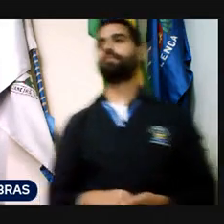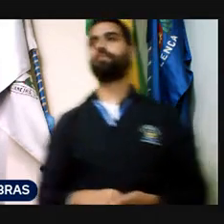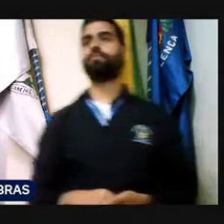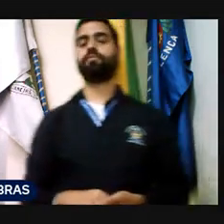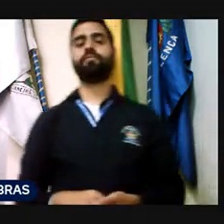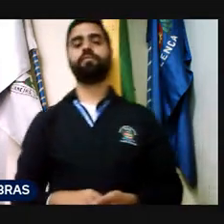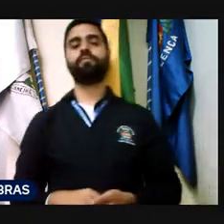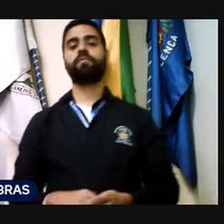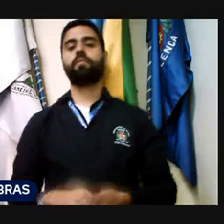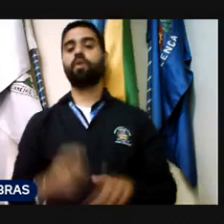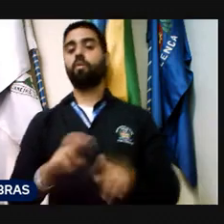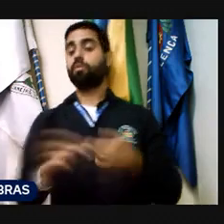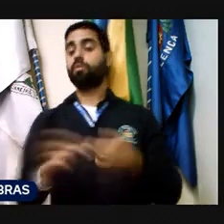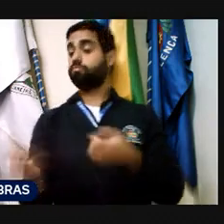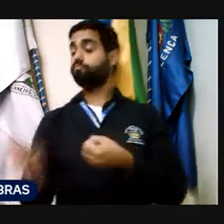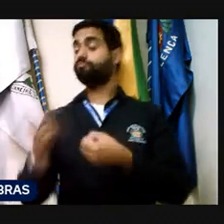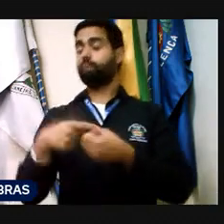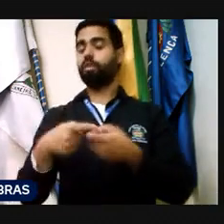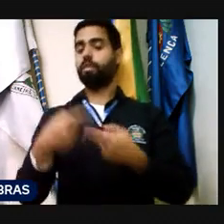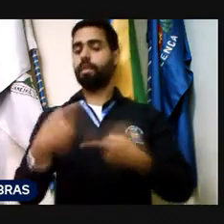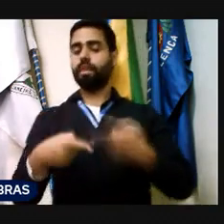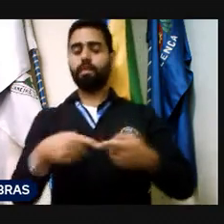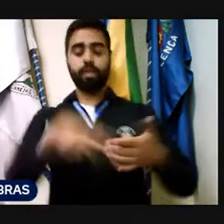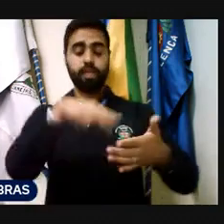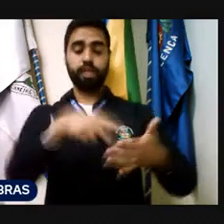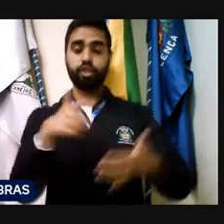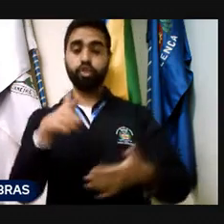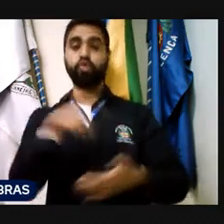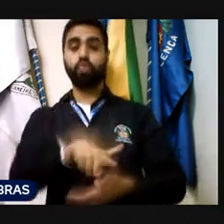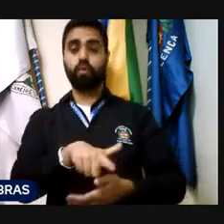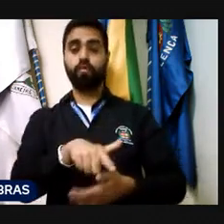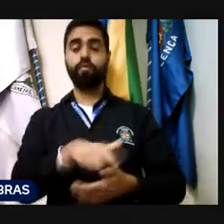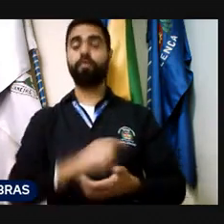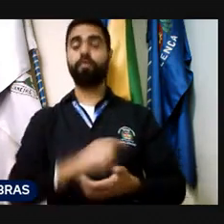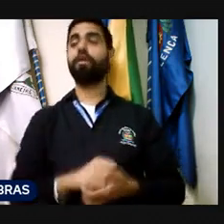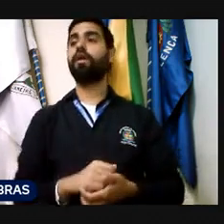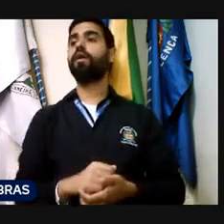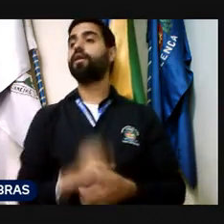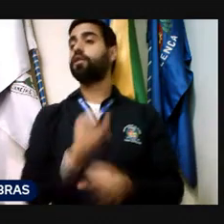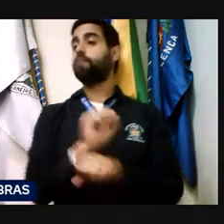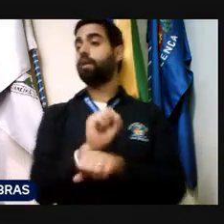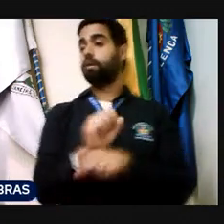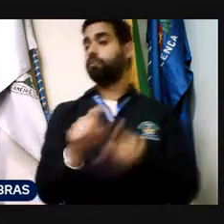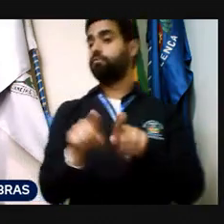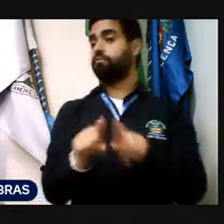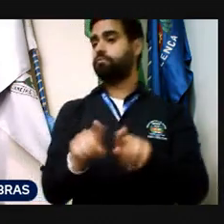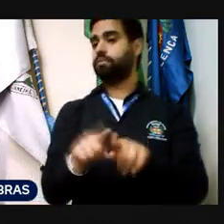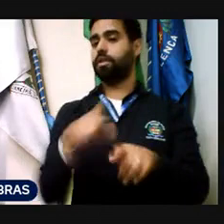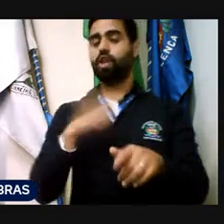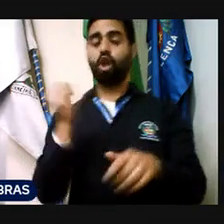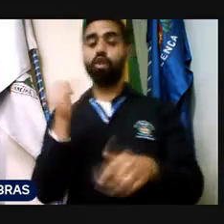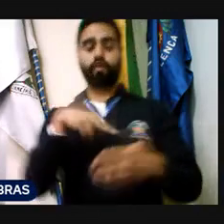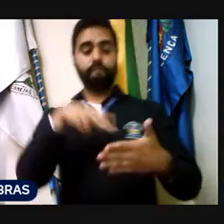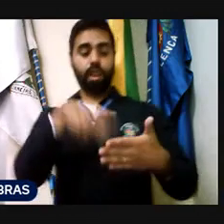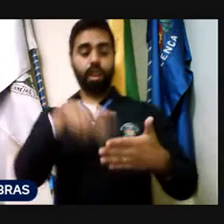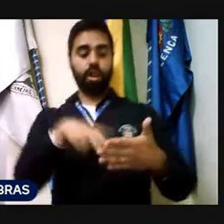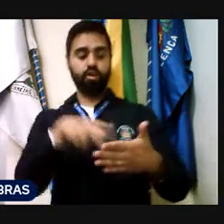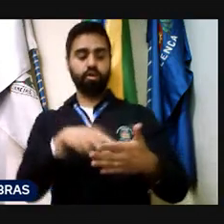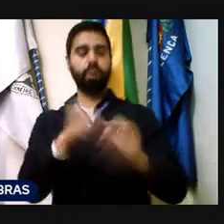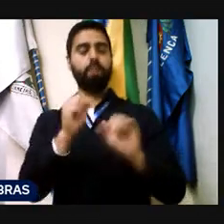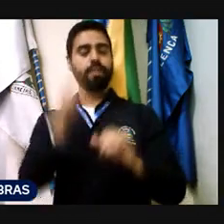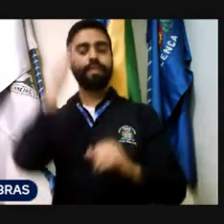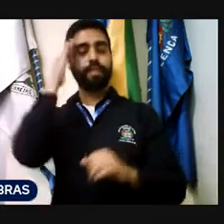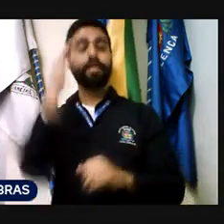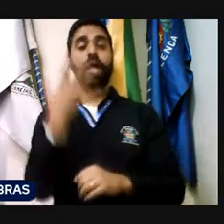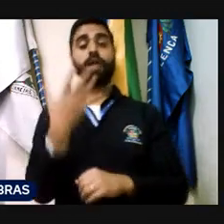Batista. Assim, devolvo a matéria ao necessário reexame desta Igreja Casa de Leis, no aguardo de que, a partir de nova apreciação, as razões apresentadas possam